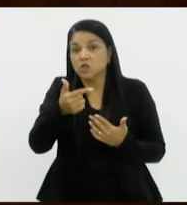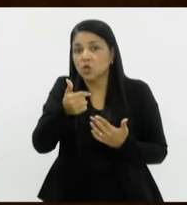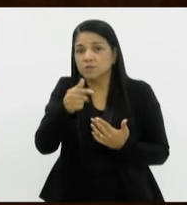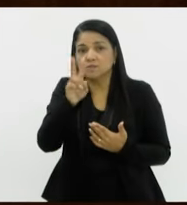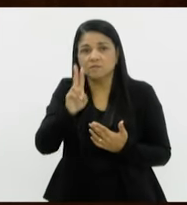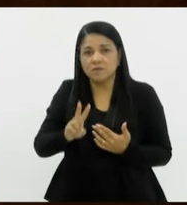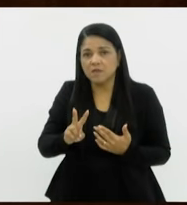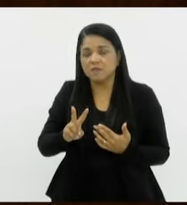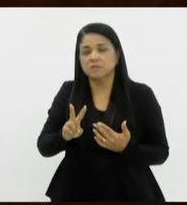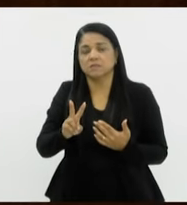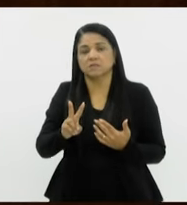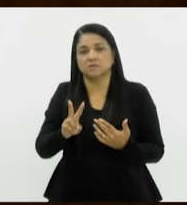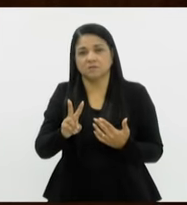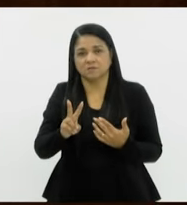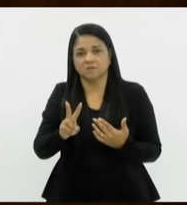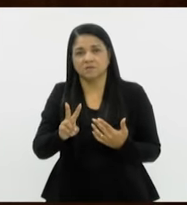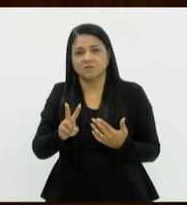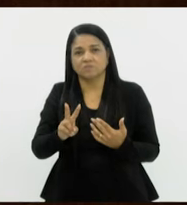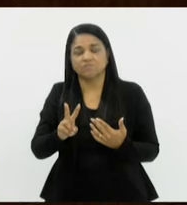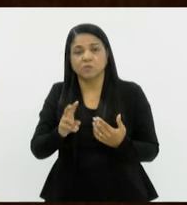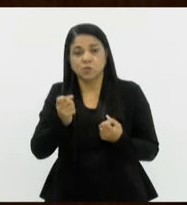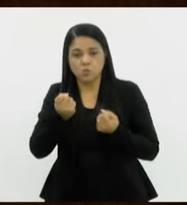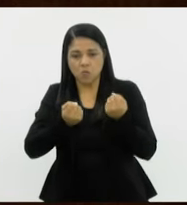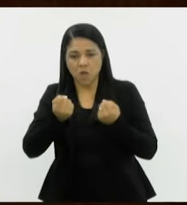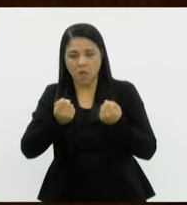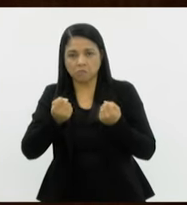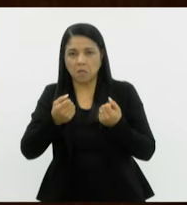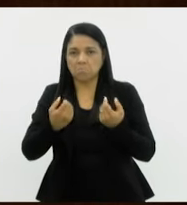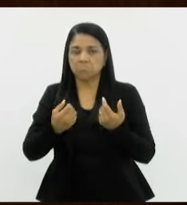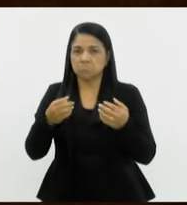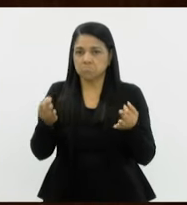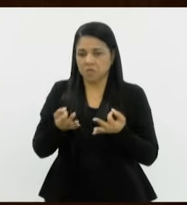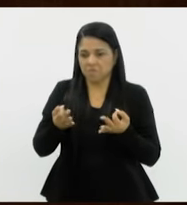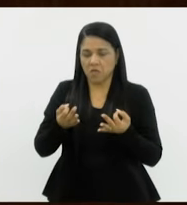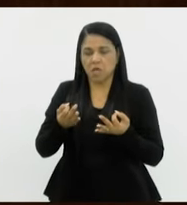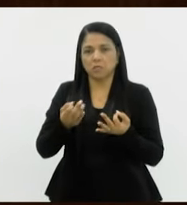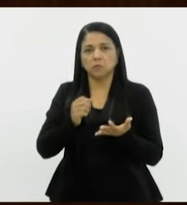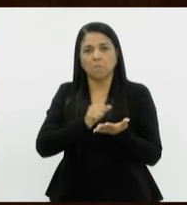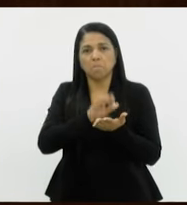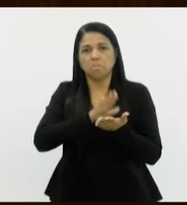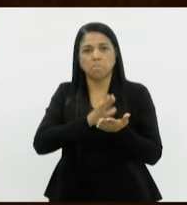veículo em multa, colocar seu veículo em dia, ficando assim fora